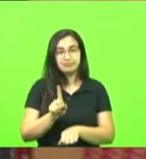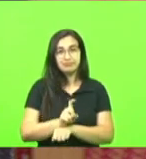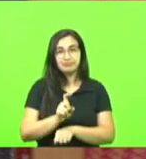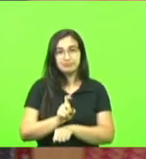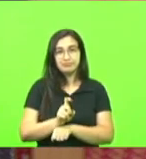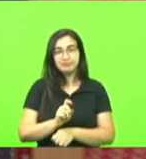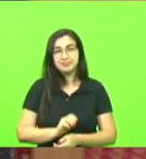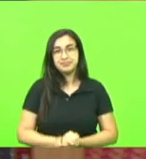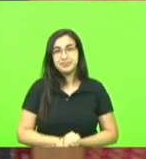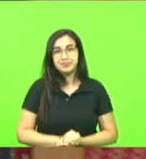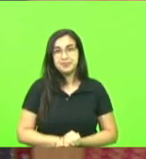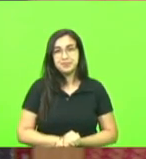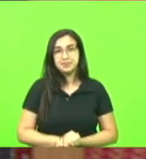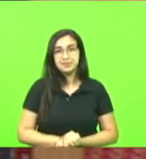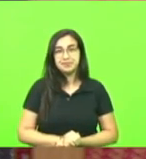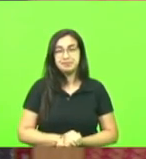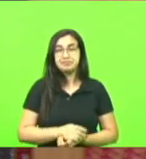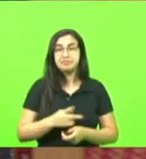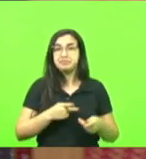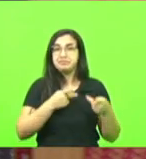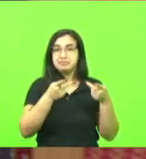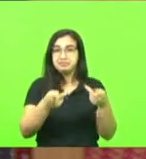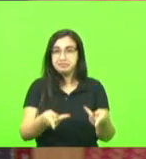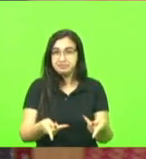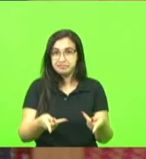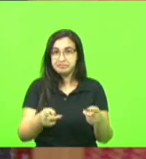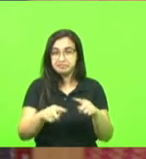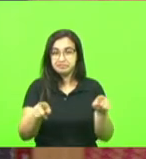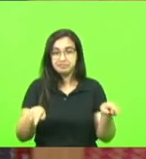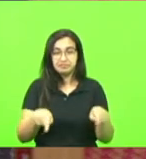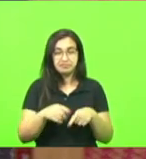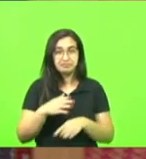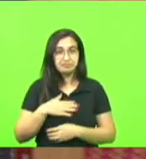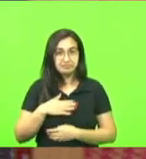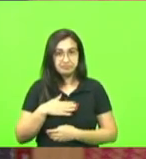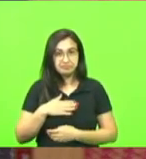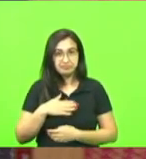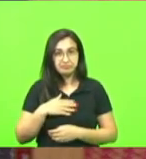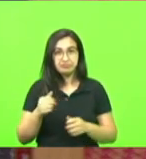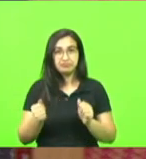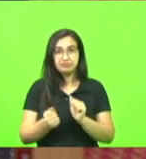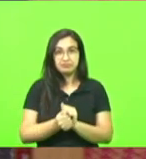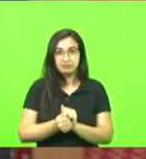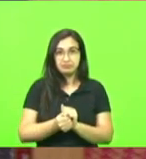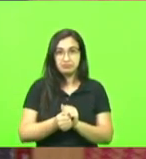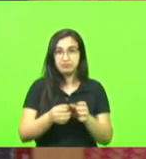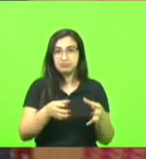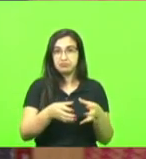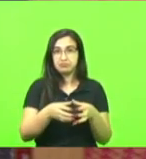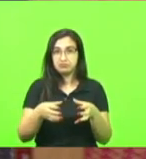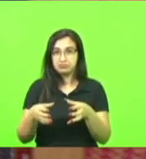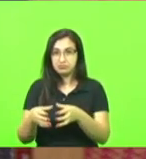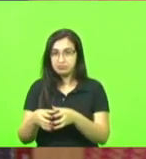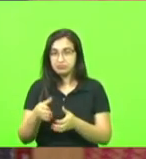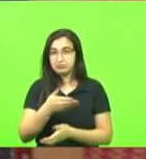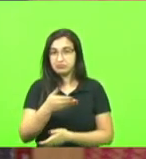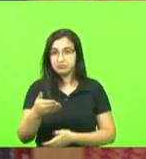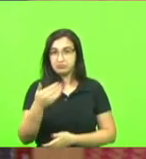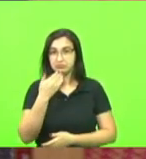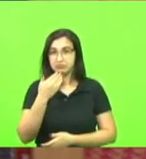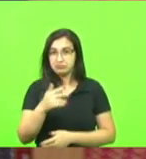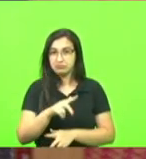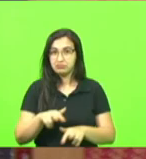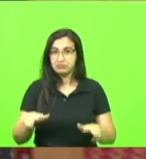que estiveram visitando o nosso gabinete aí com os pleitos da categoria. Só para registro, senhor